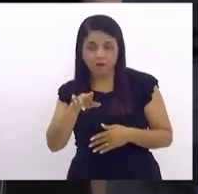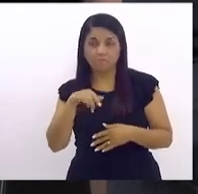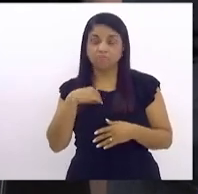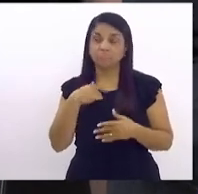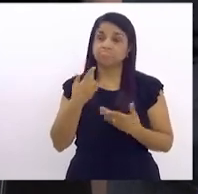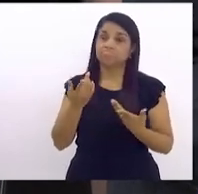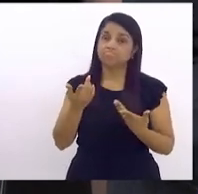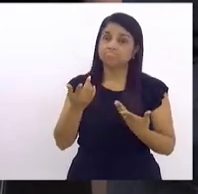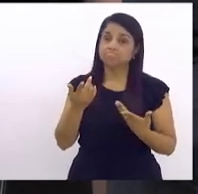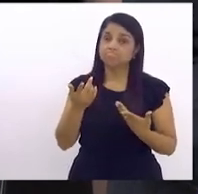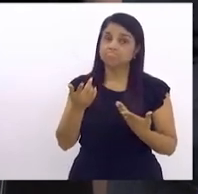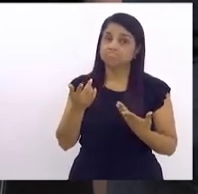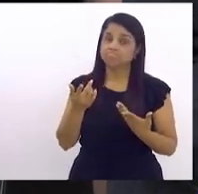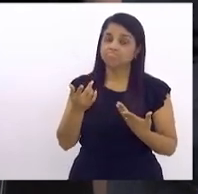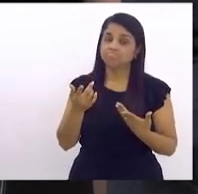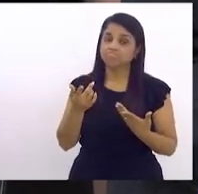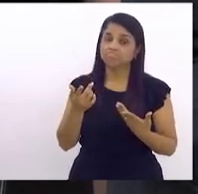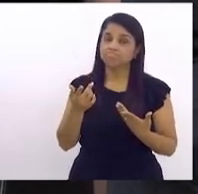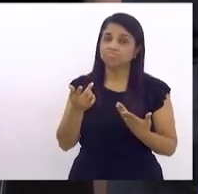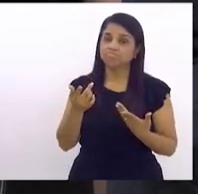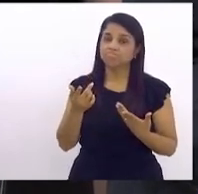né, na questão